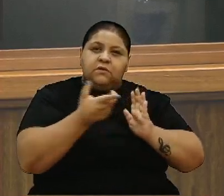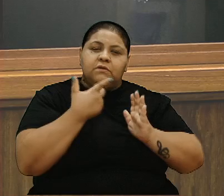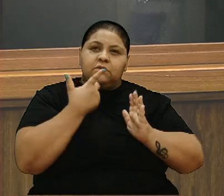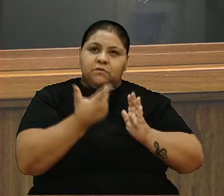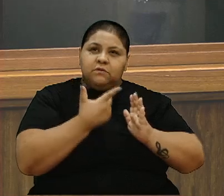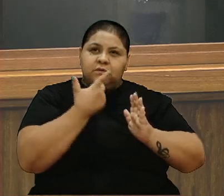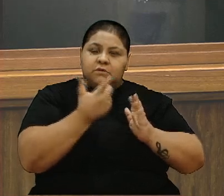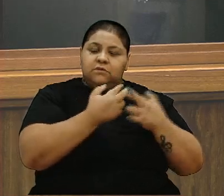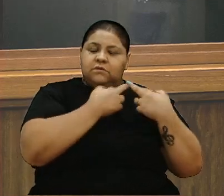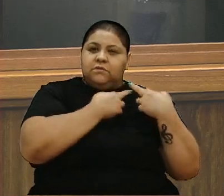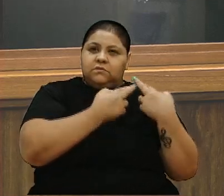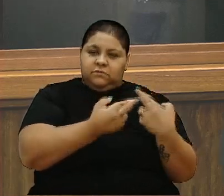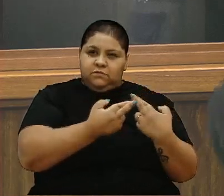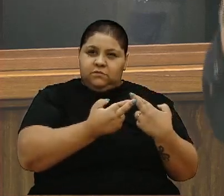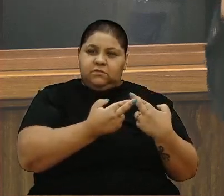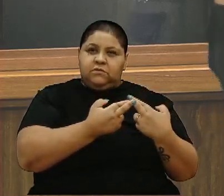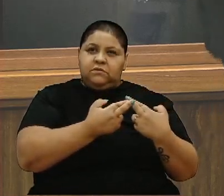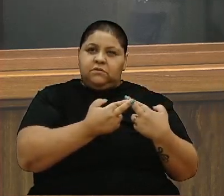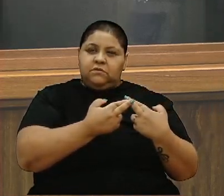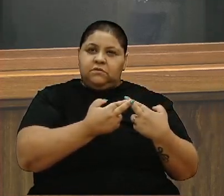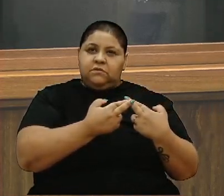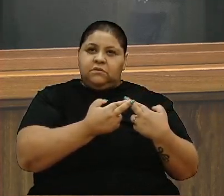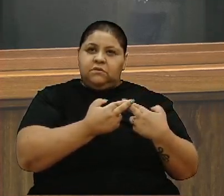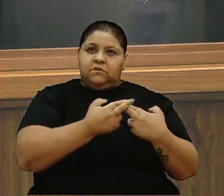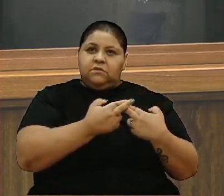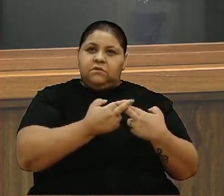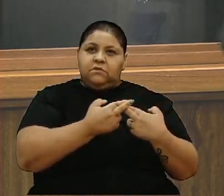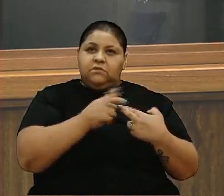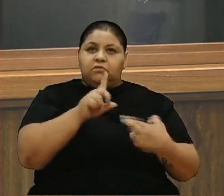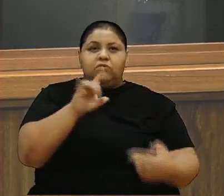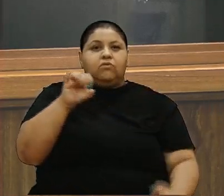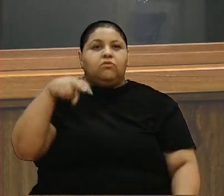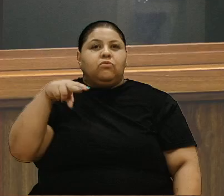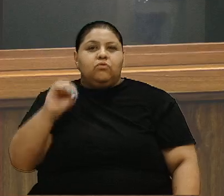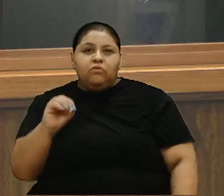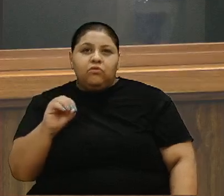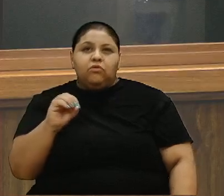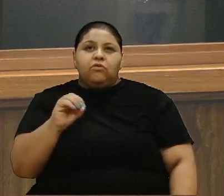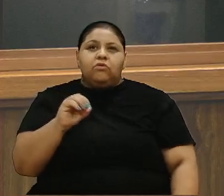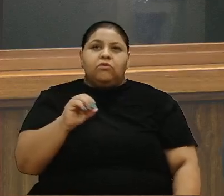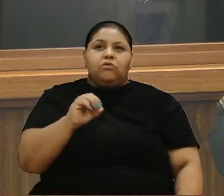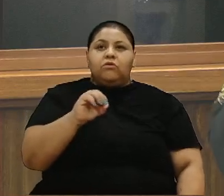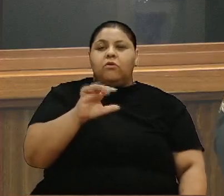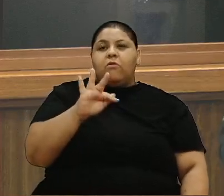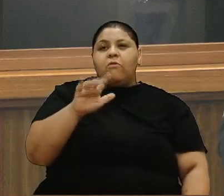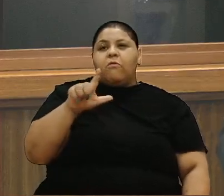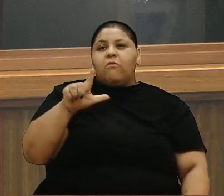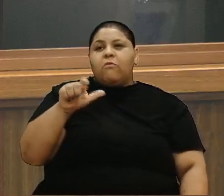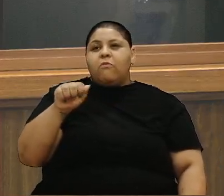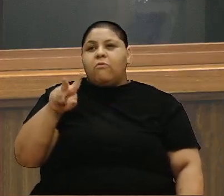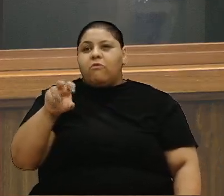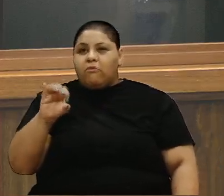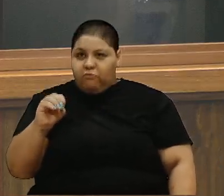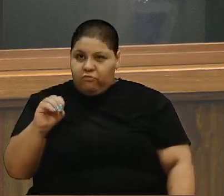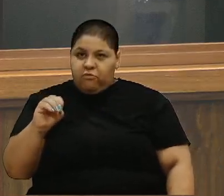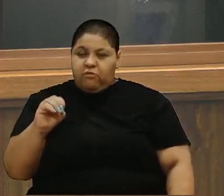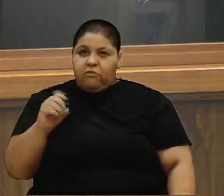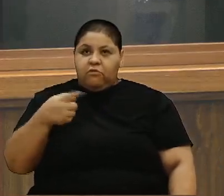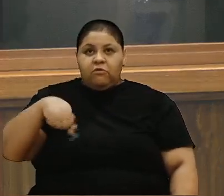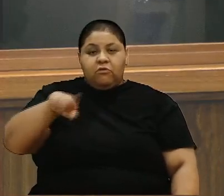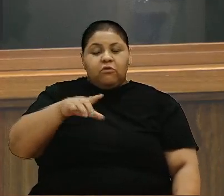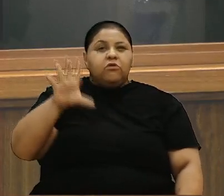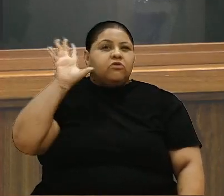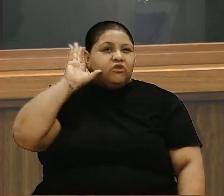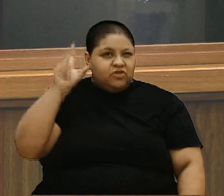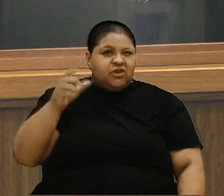que a responsabilidade foi do Dino, do Flávio Dino, né? Nós já